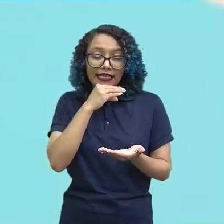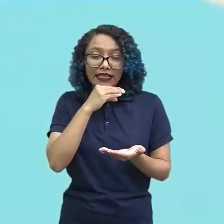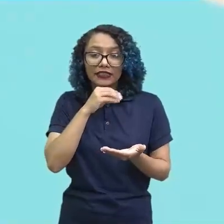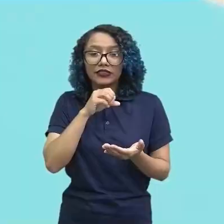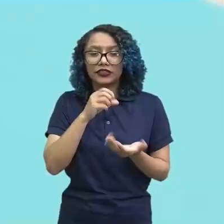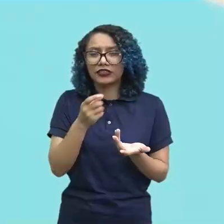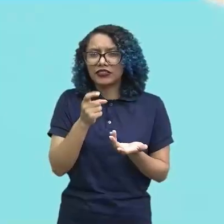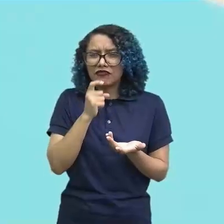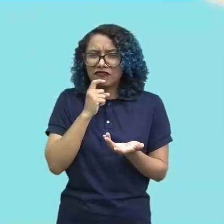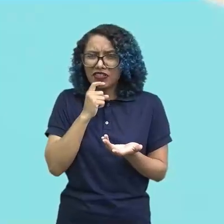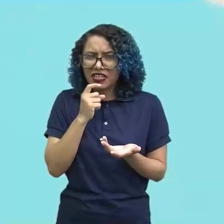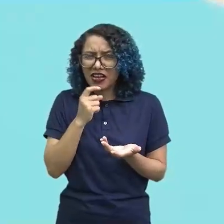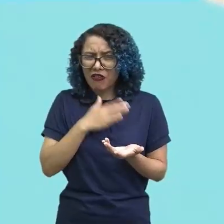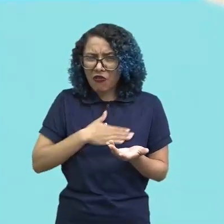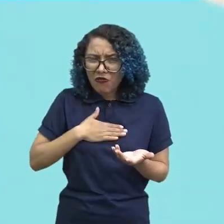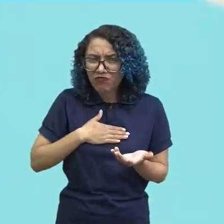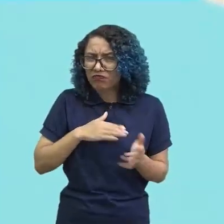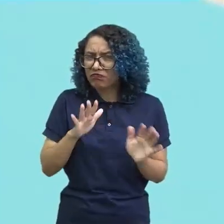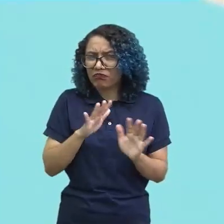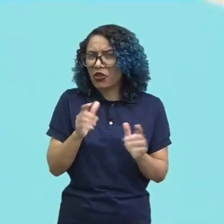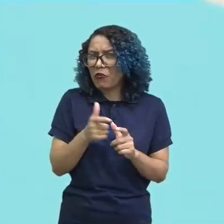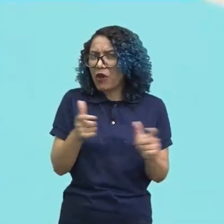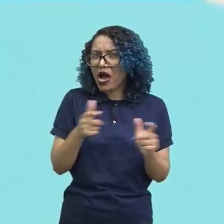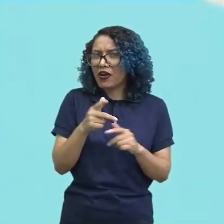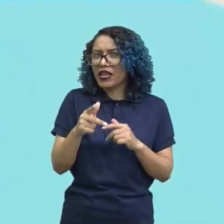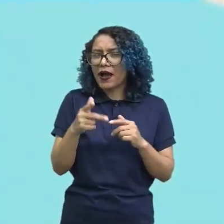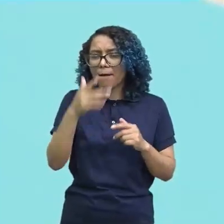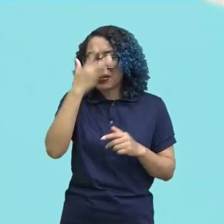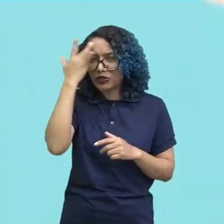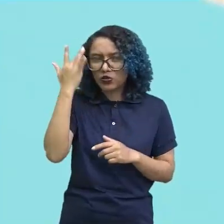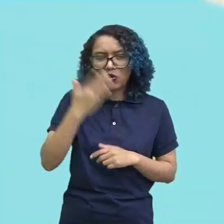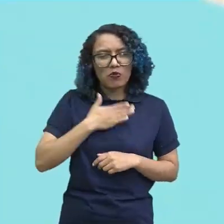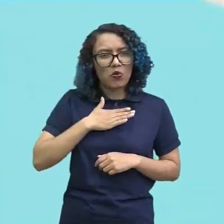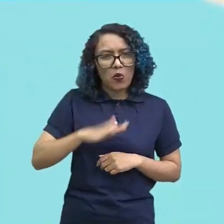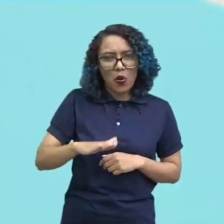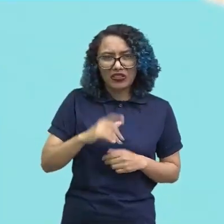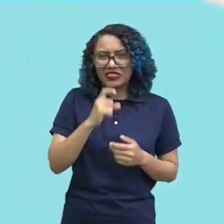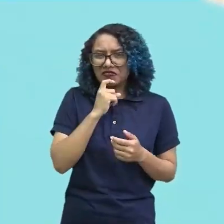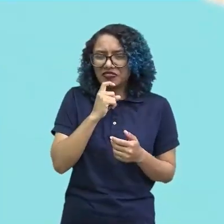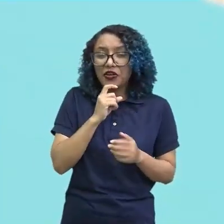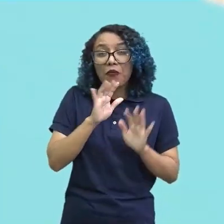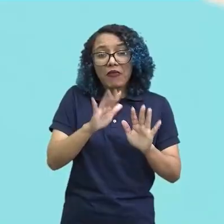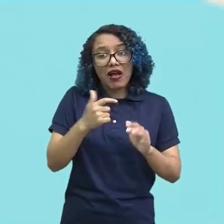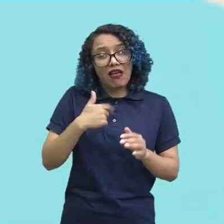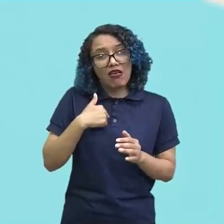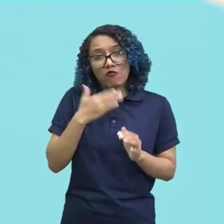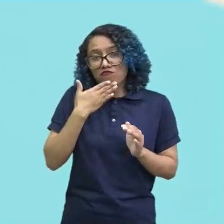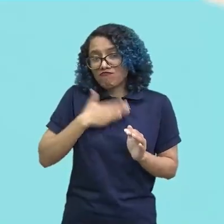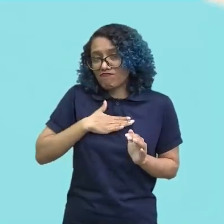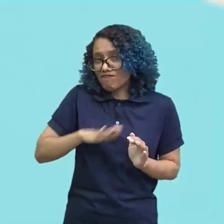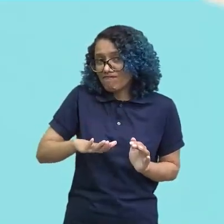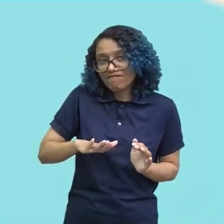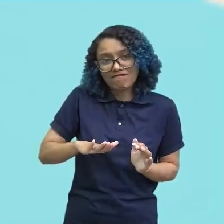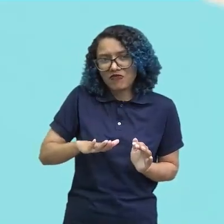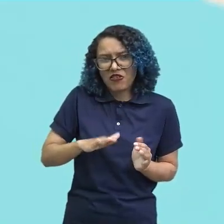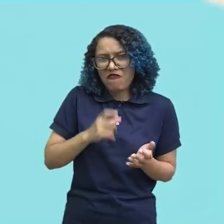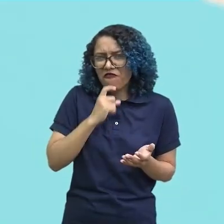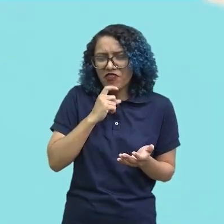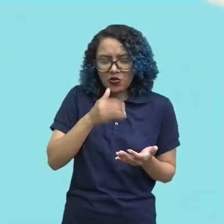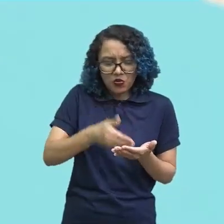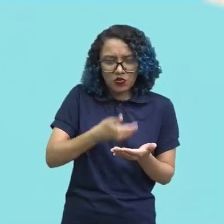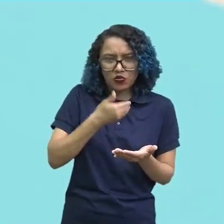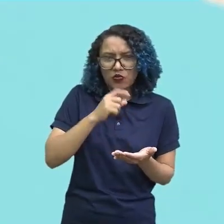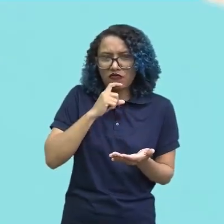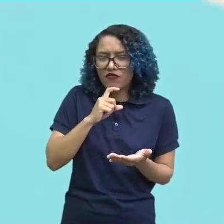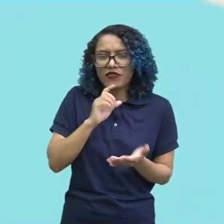gosta de sopa fria? Eu não gosto, muita gente não gosta. Deve existir quem gosta, mas O professor Denilson, não gosta de sopa fria,